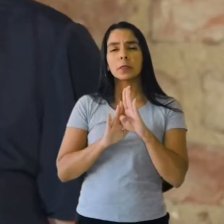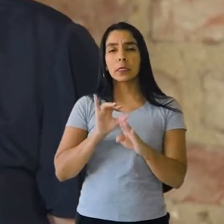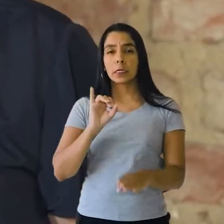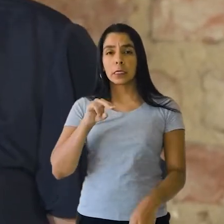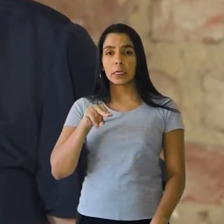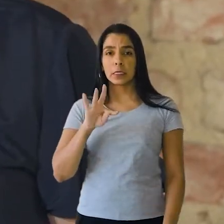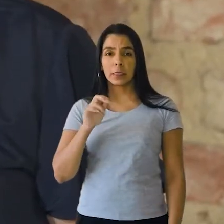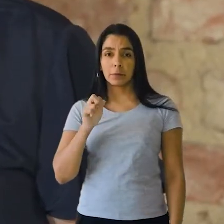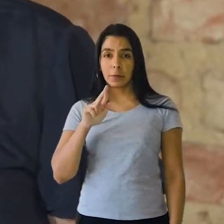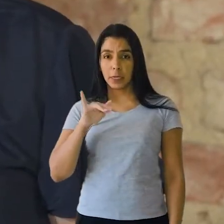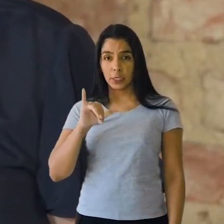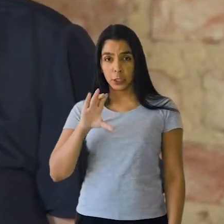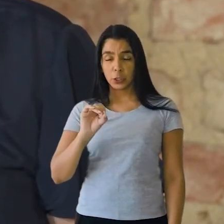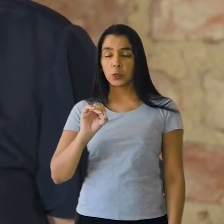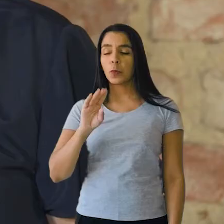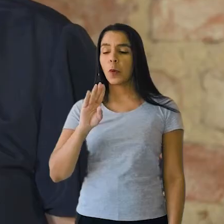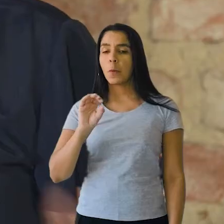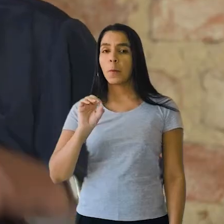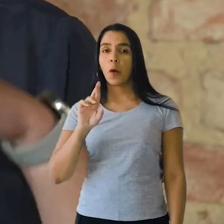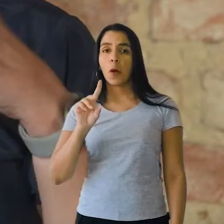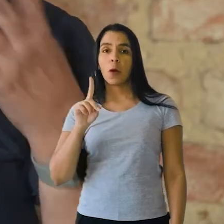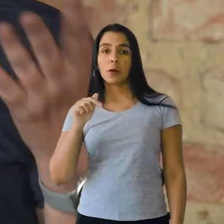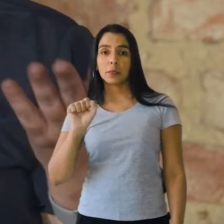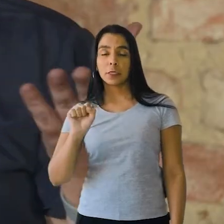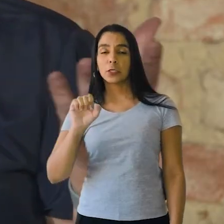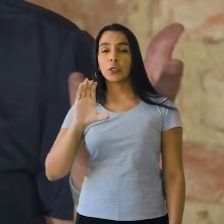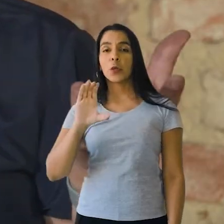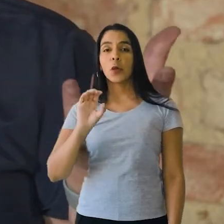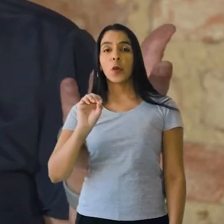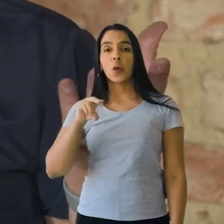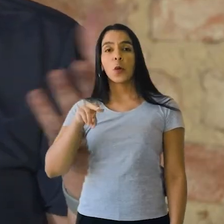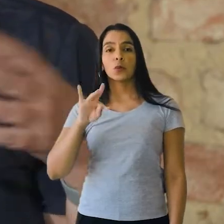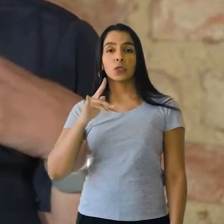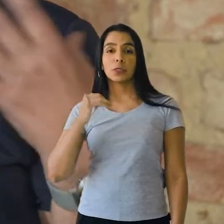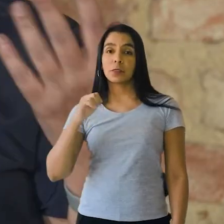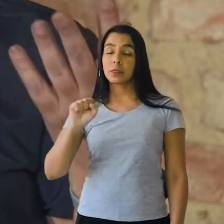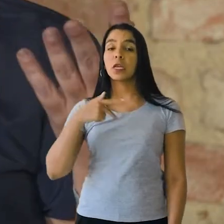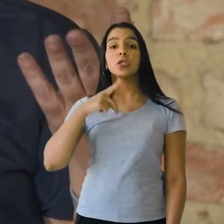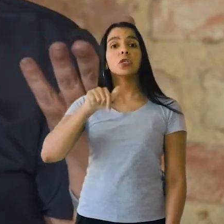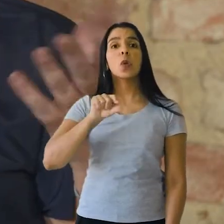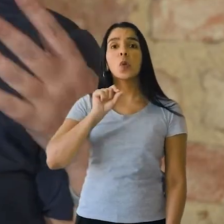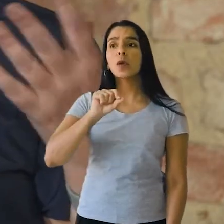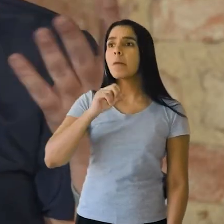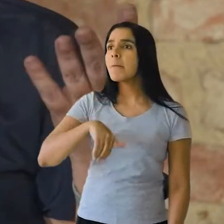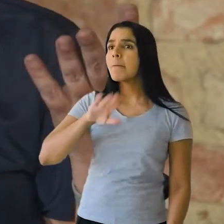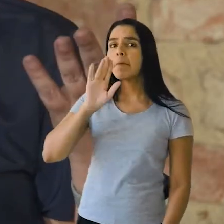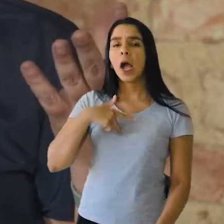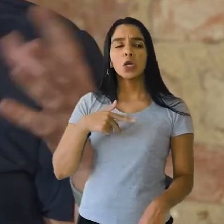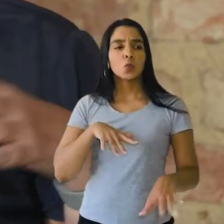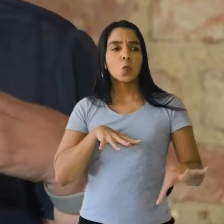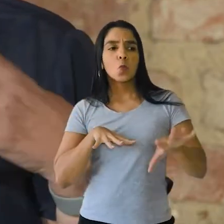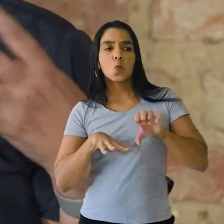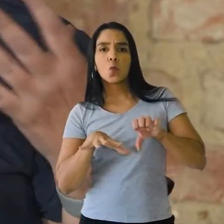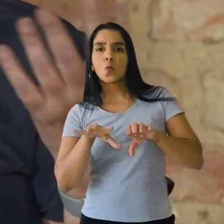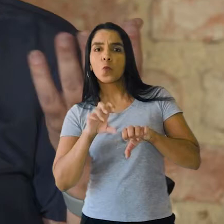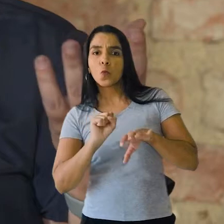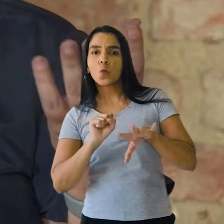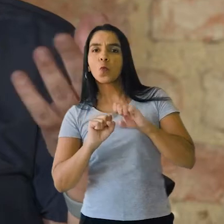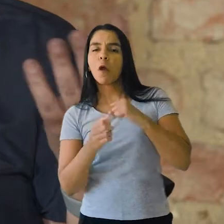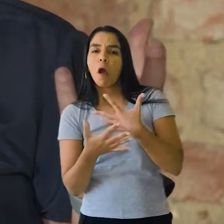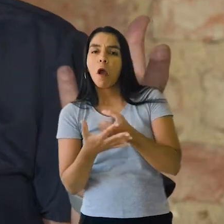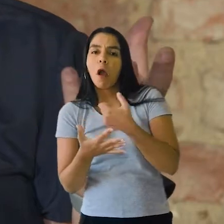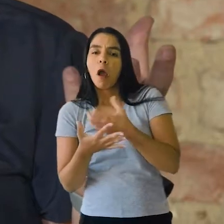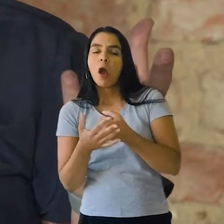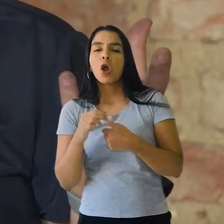diz respeito ao aumento do intemperismo das bordas continentais e que teria como consequência primária uma